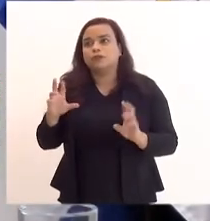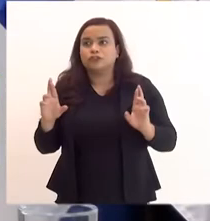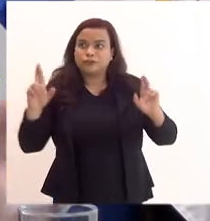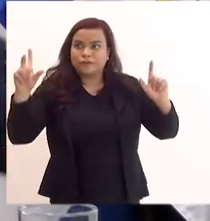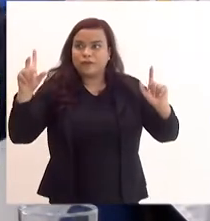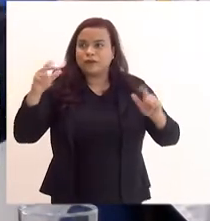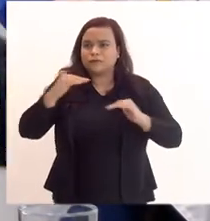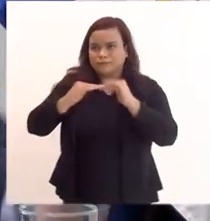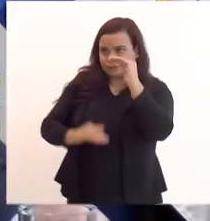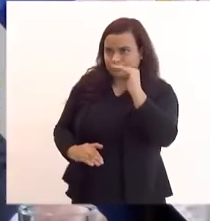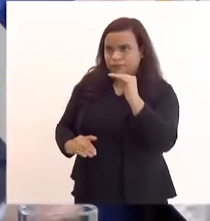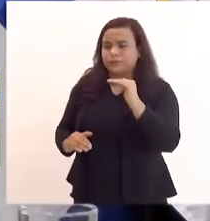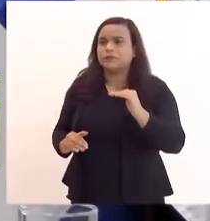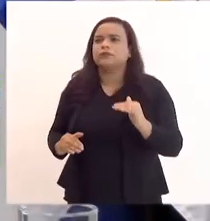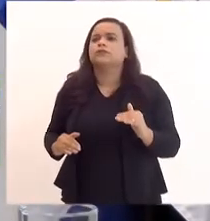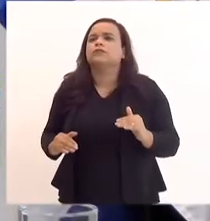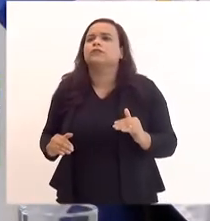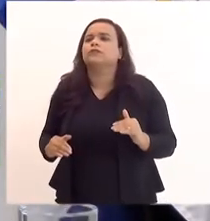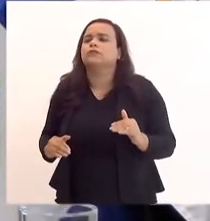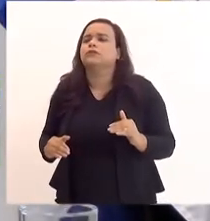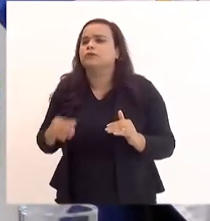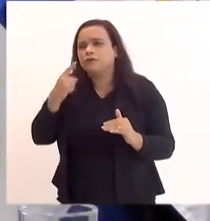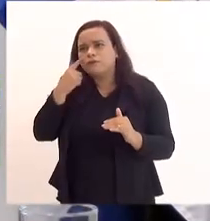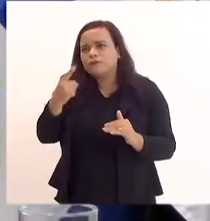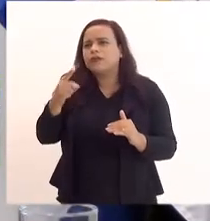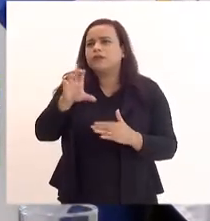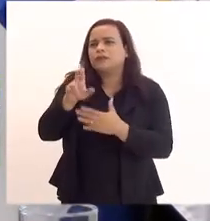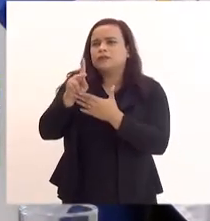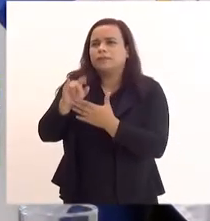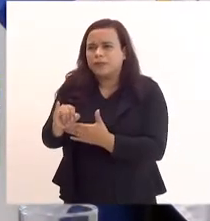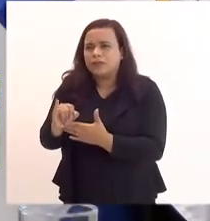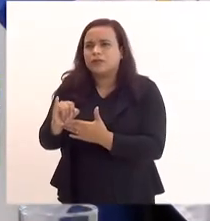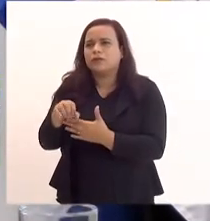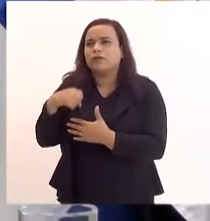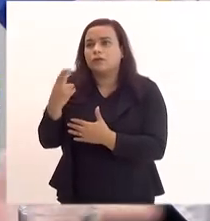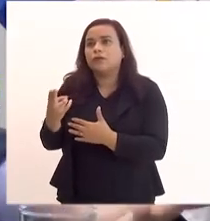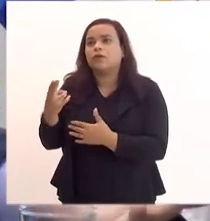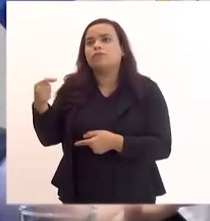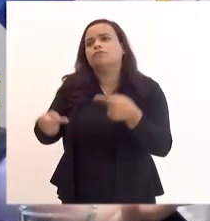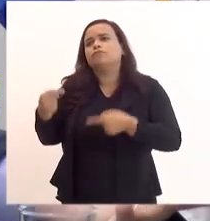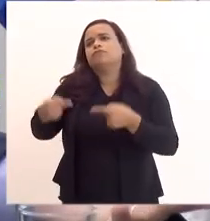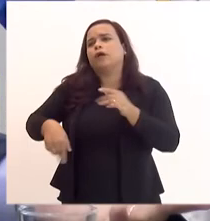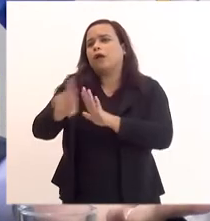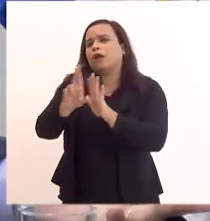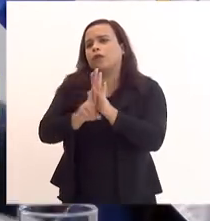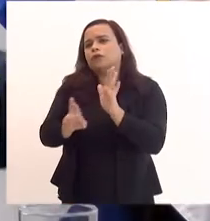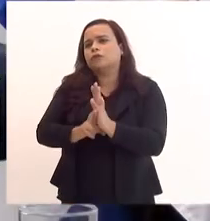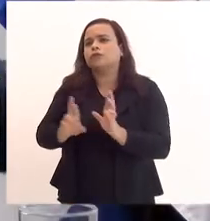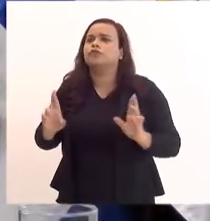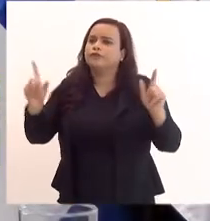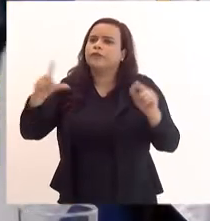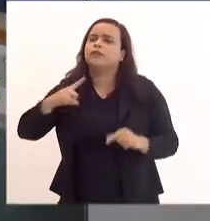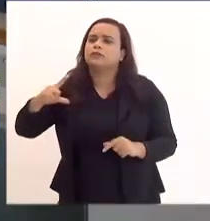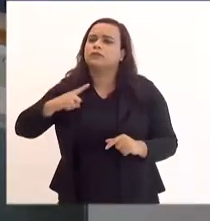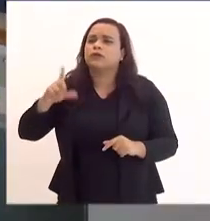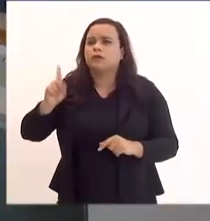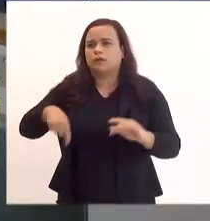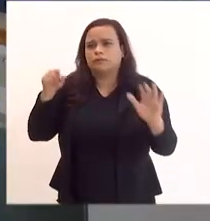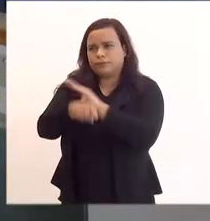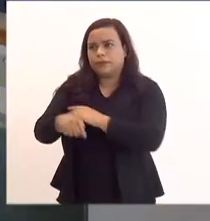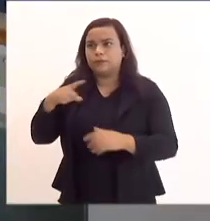Pergunta, se dirime tudo isso na CPI ou o plenário pode debater o relatório divergente? É uma